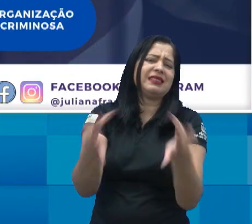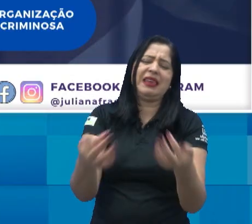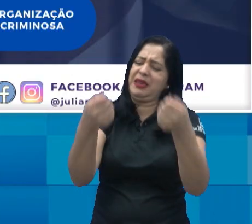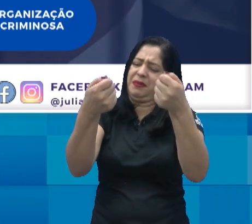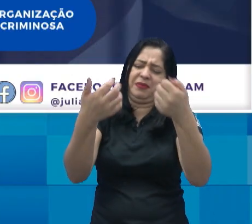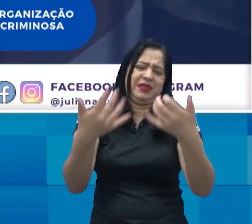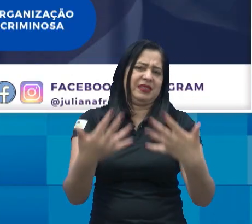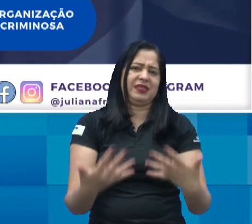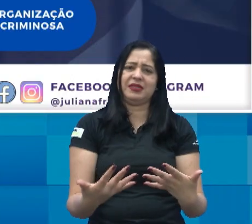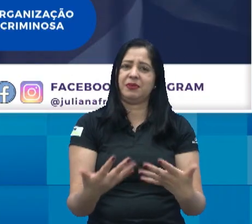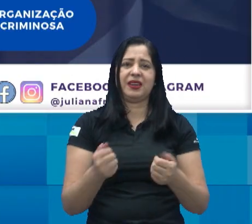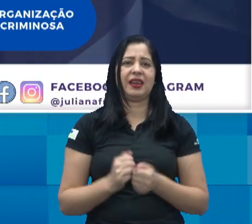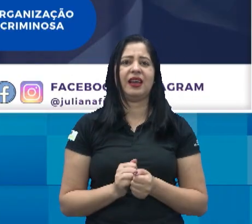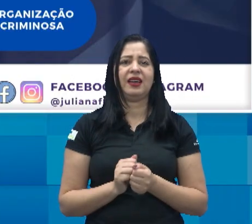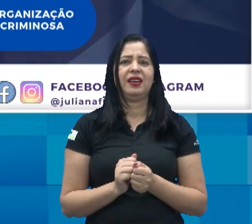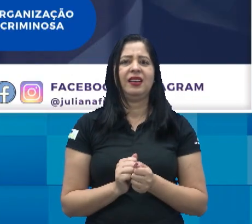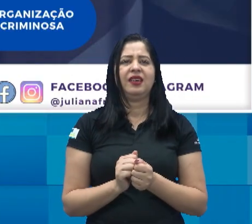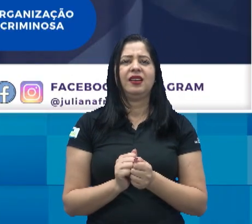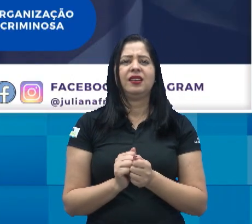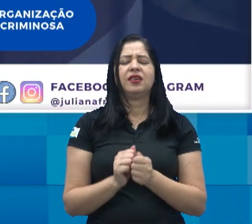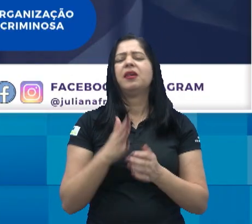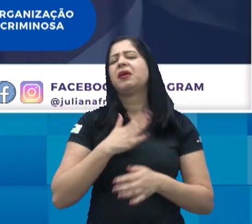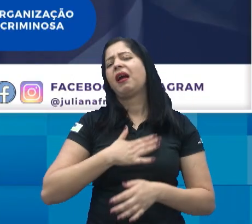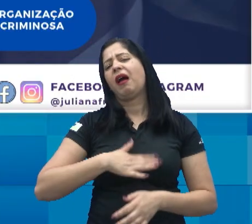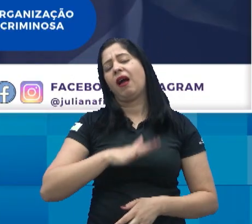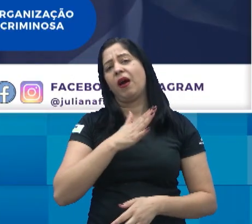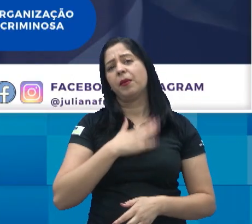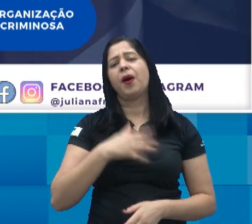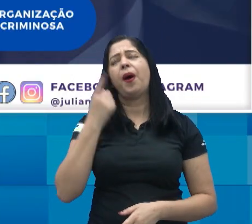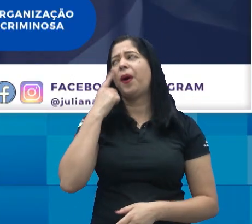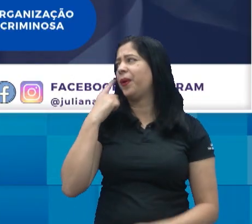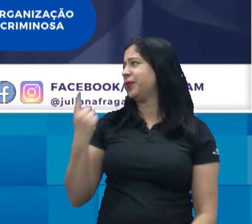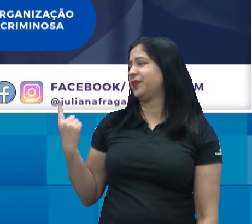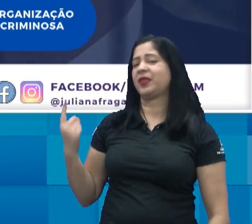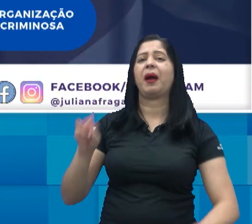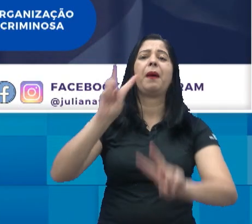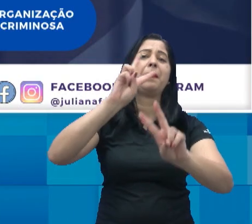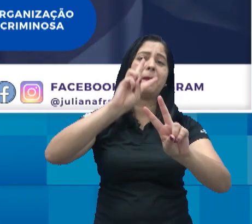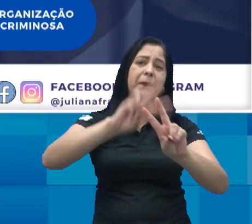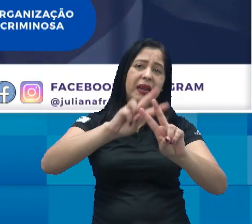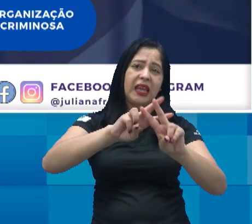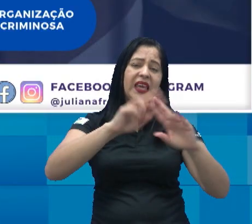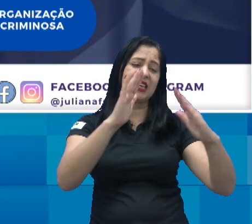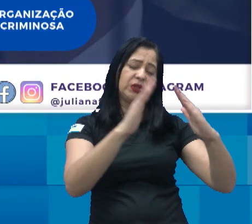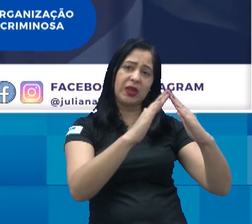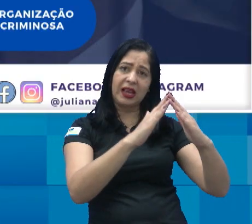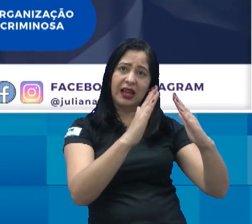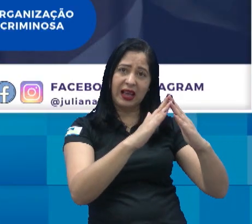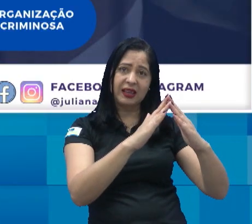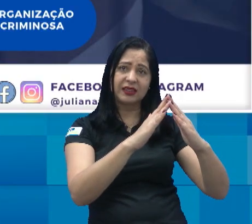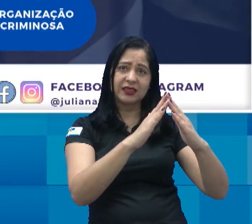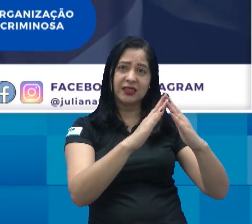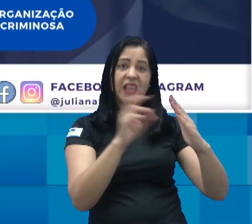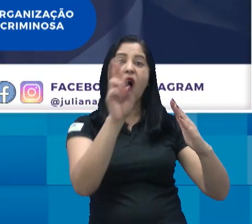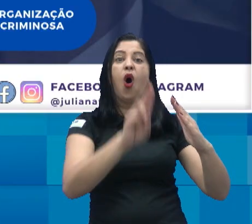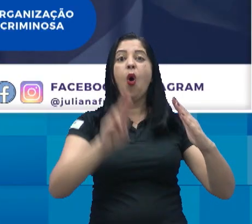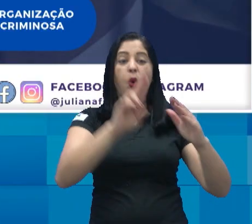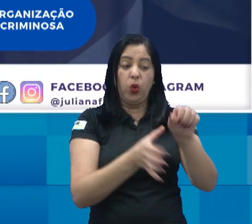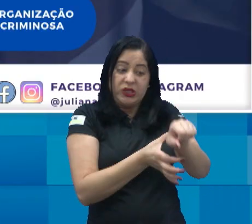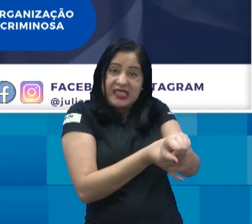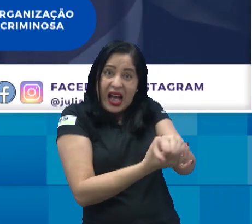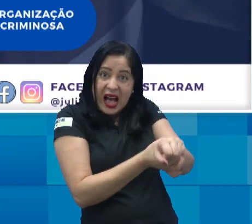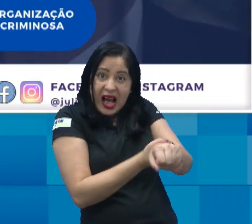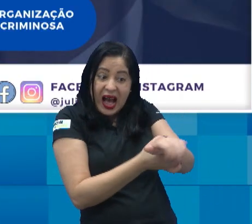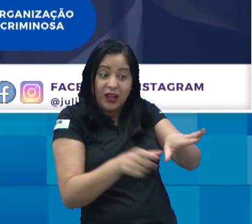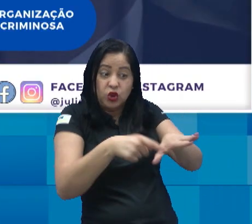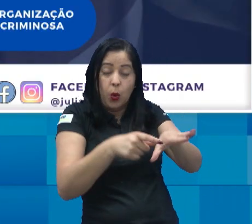jeito que eles fizeram, bem tranquilo. Olha lá, olha, foi preso, prisão domiciliar, com tornozeleira eletrônica, uso